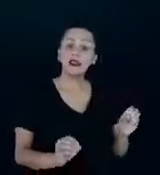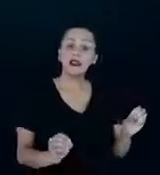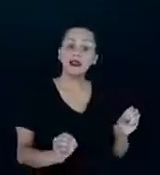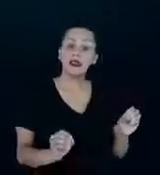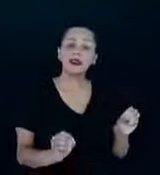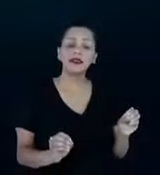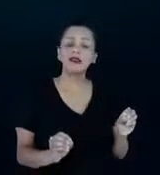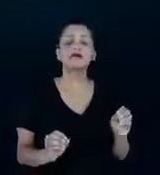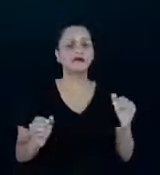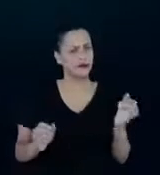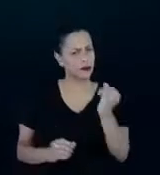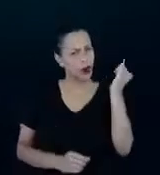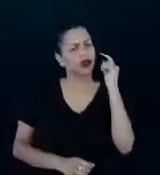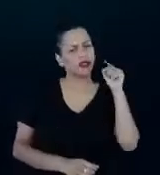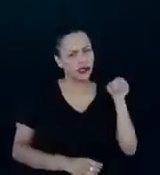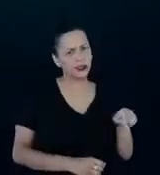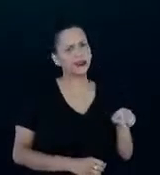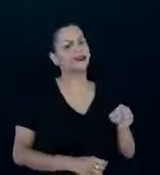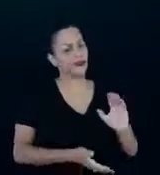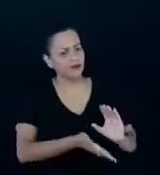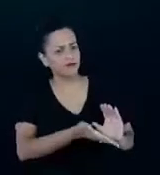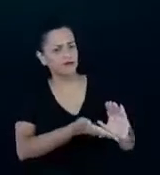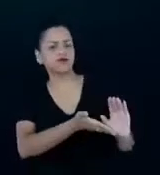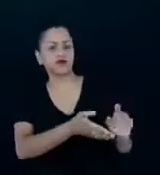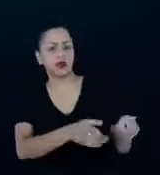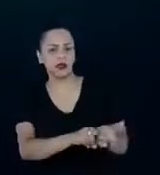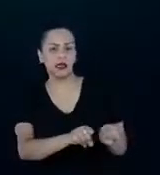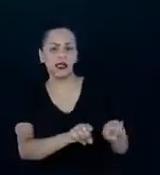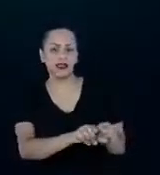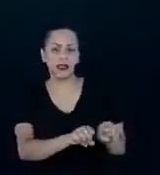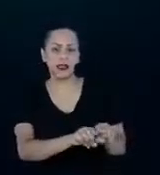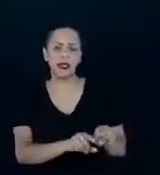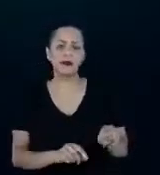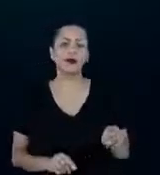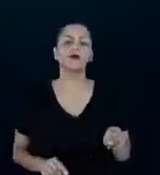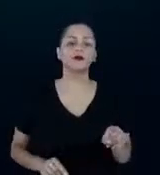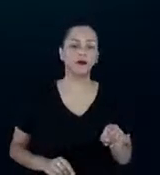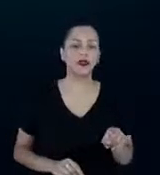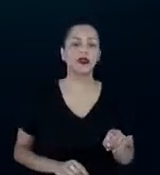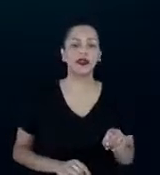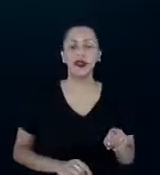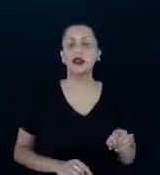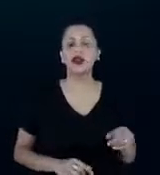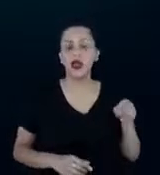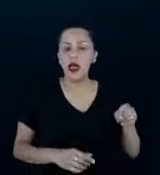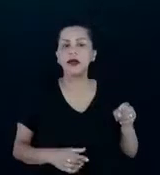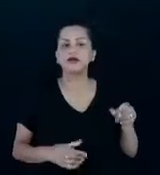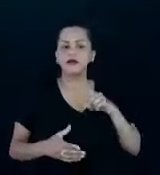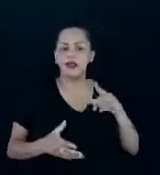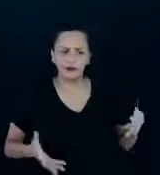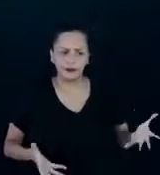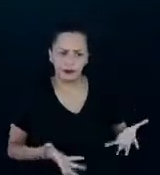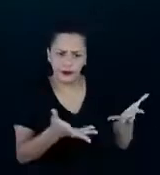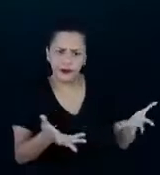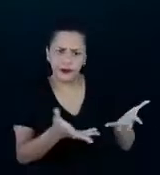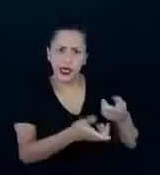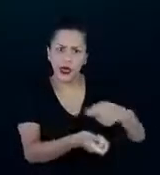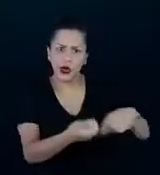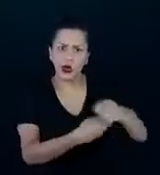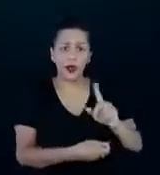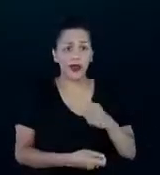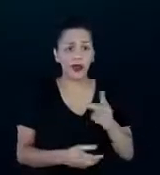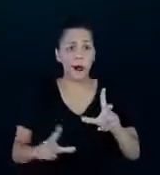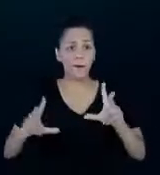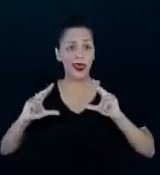gente já viu a importância do investimento nos ICTs, enquanto que a gente traz para a economia, a gente merecia um pouco mais